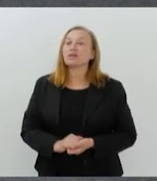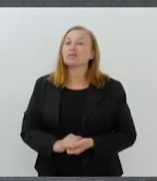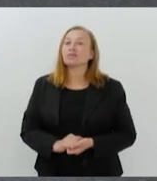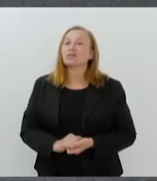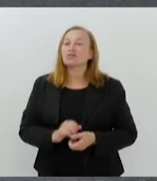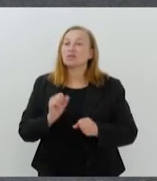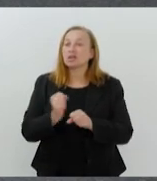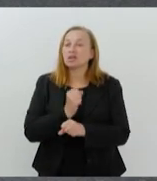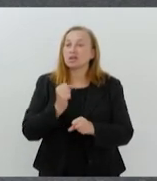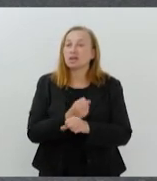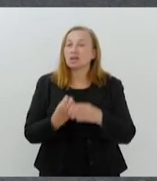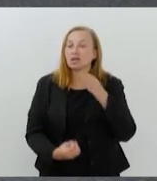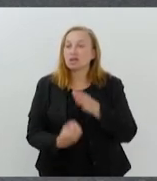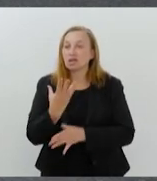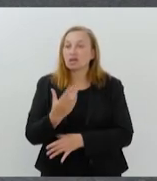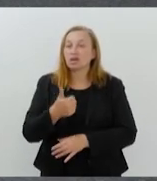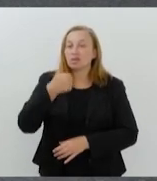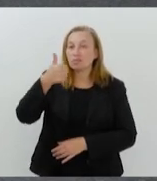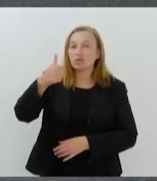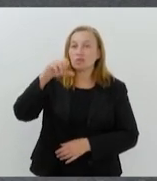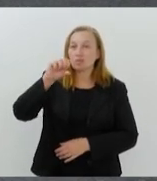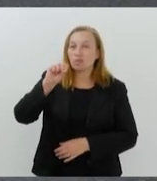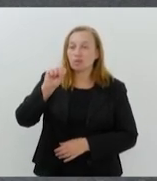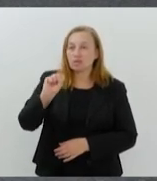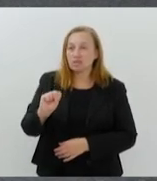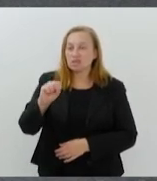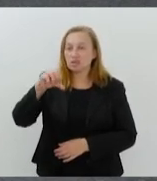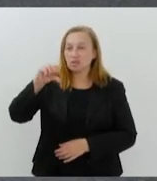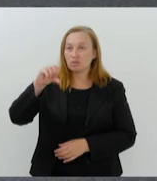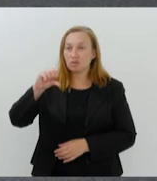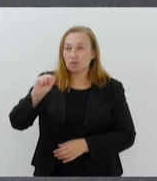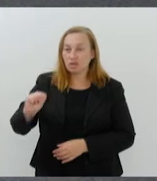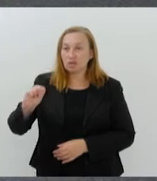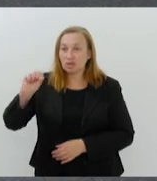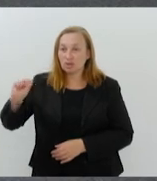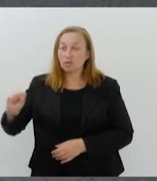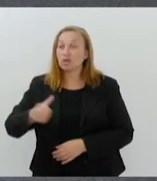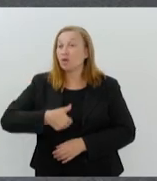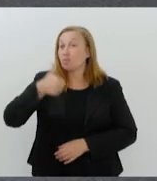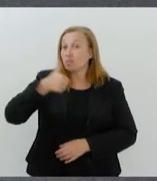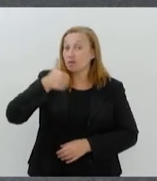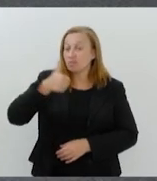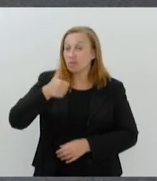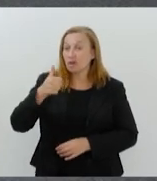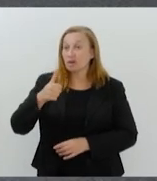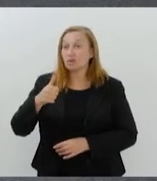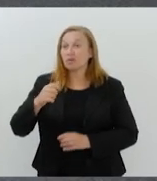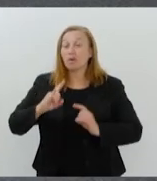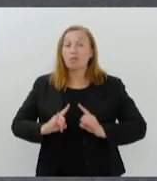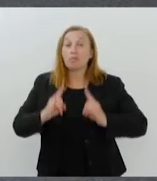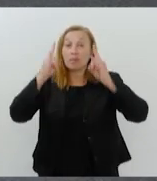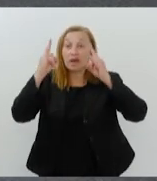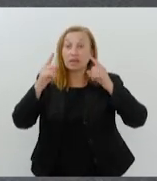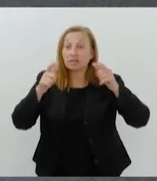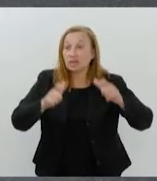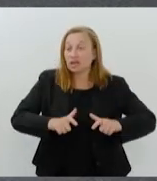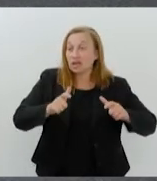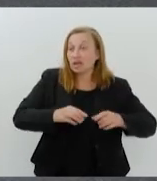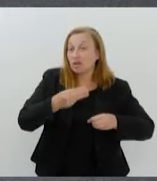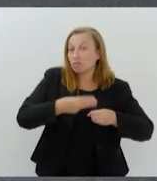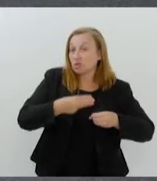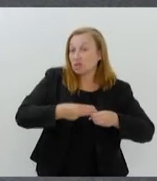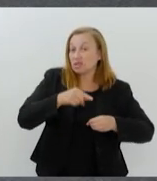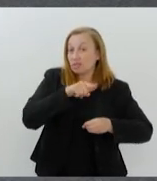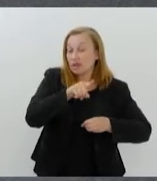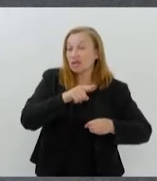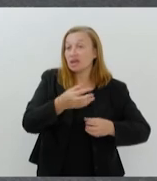em 1888 e é o primeiro prédio que a gente tem naquele município. Além disso, a gente está